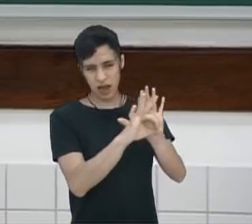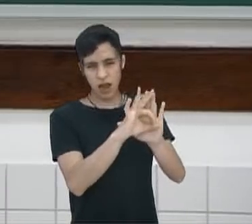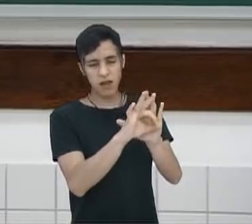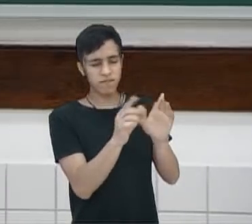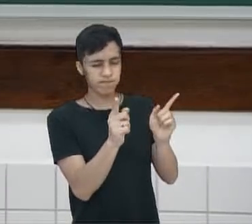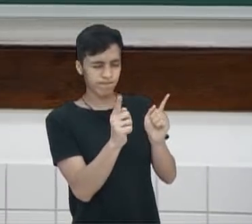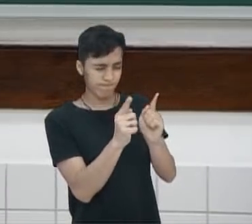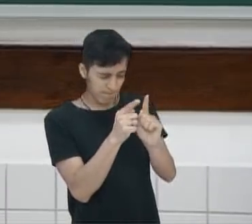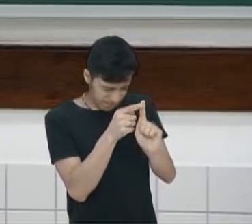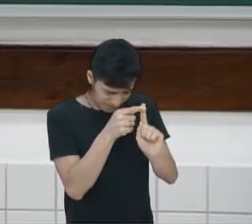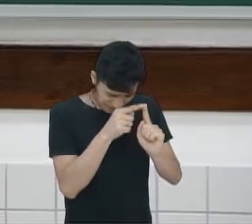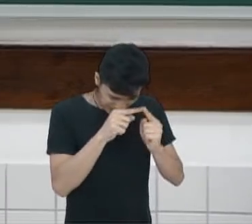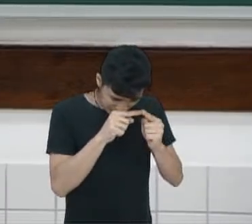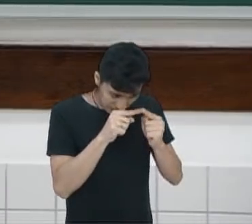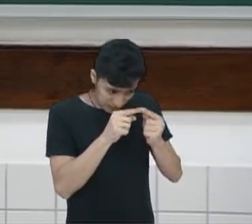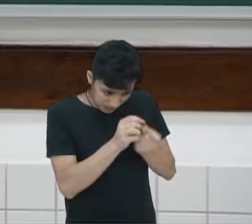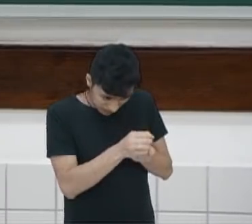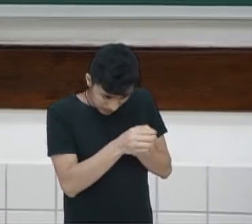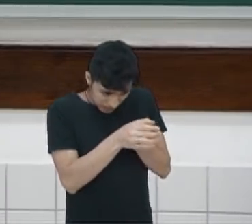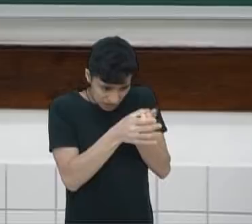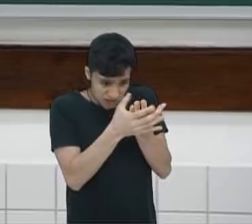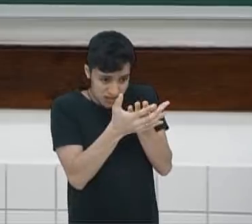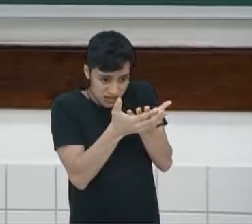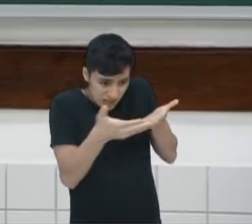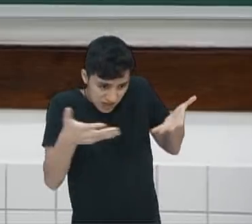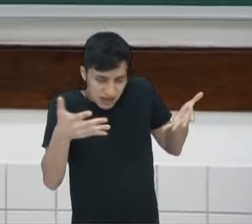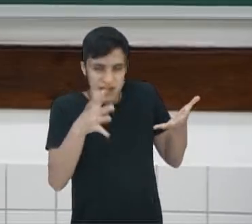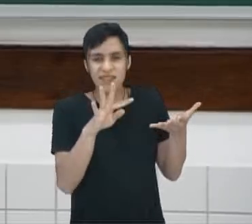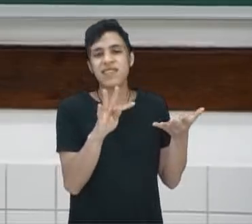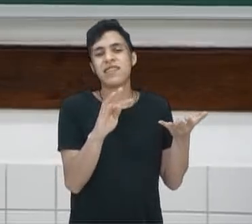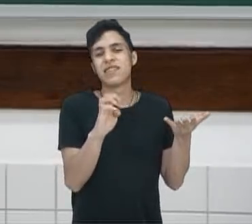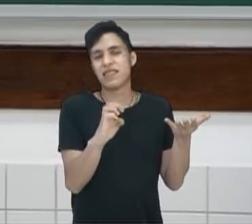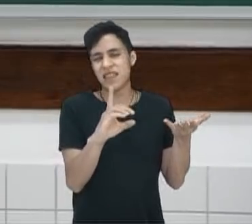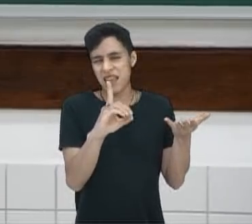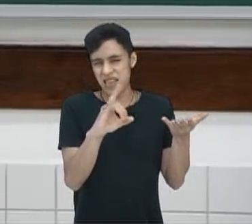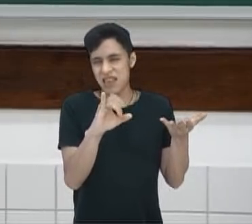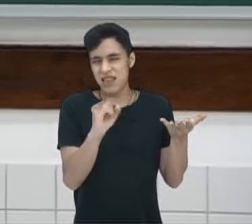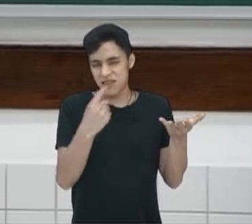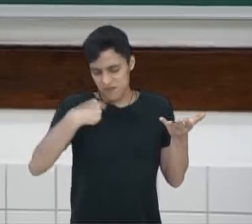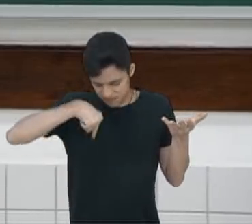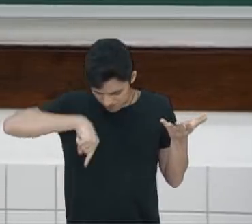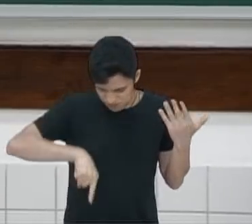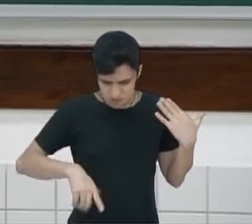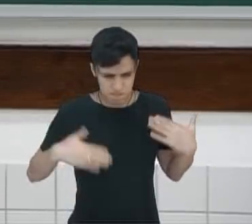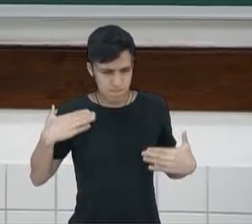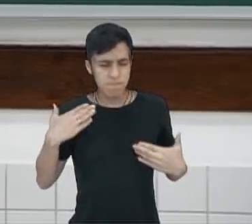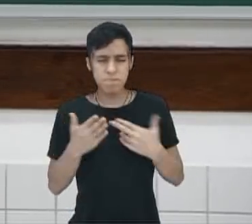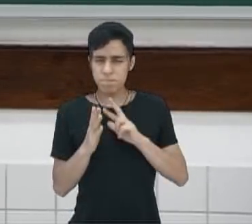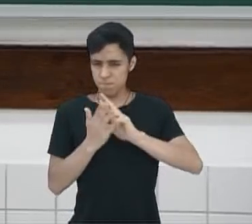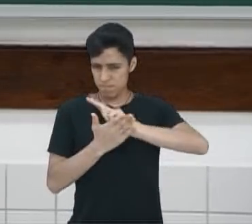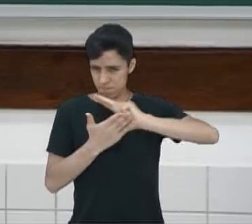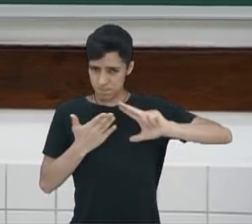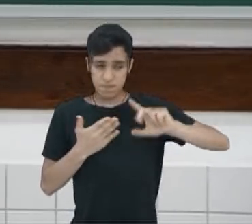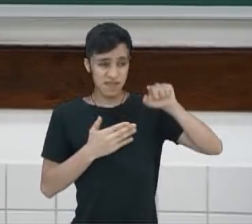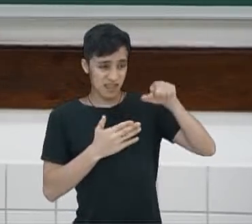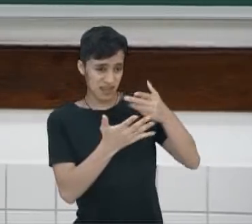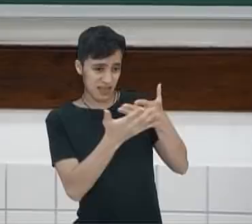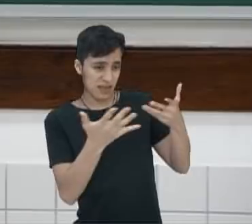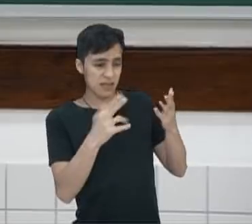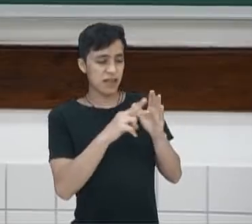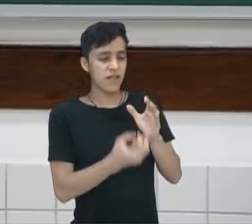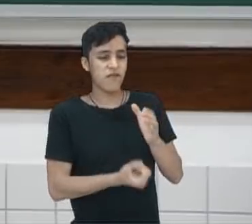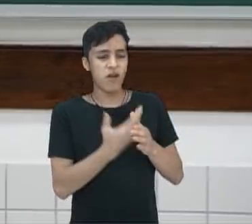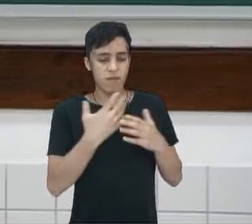se agrupam formando os nossos tecidos, que também são vários no nosso corpo. Esses tecidos formam os nossos